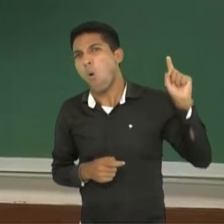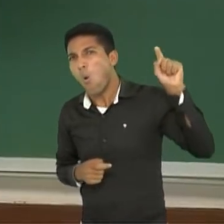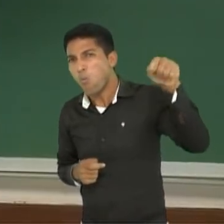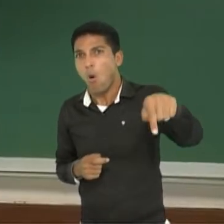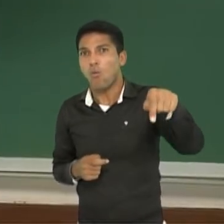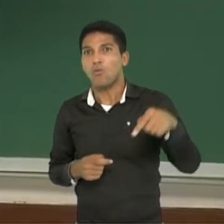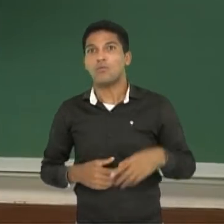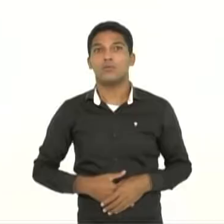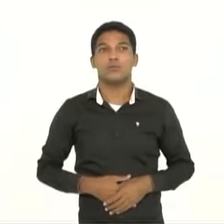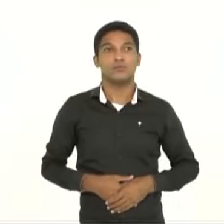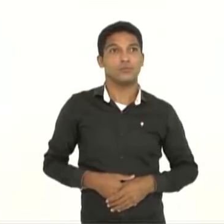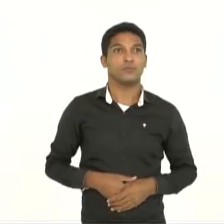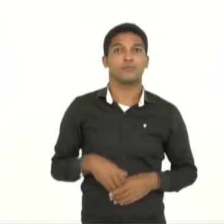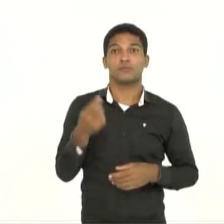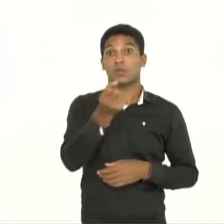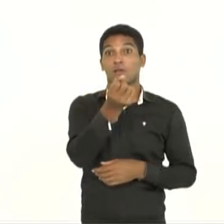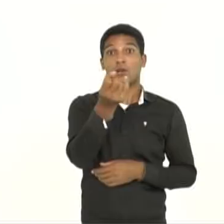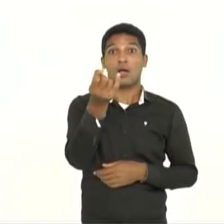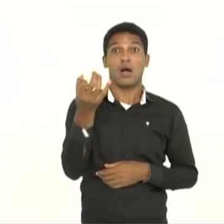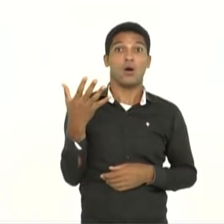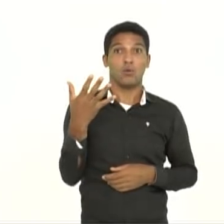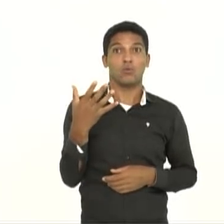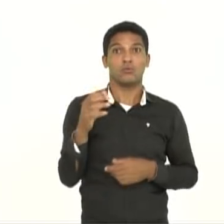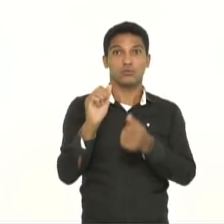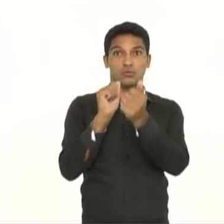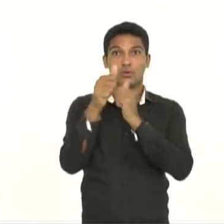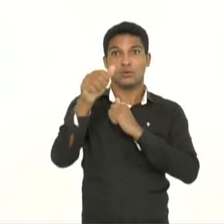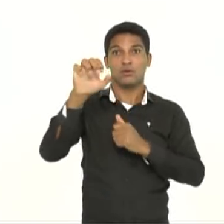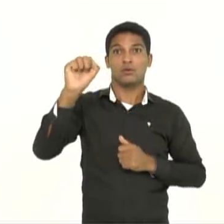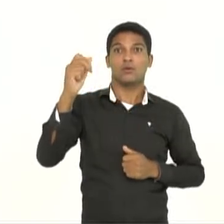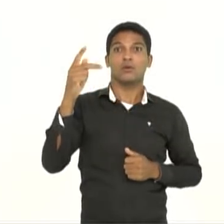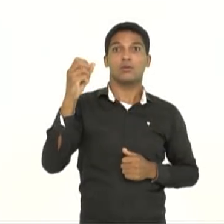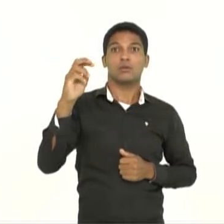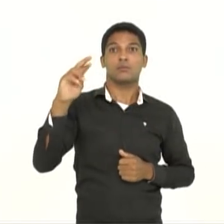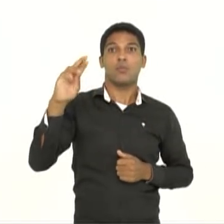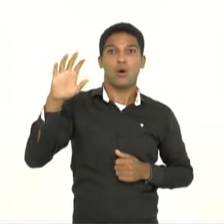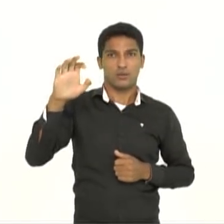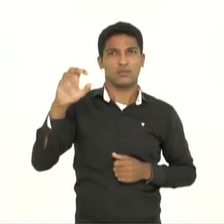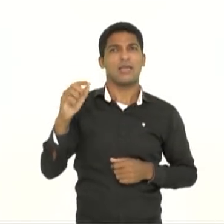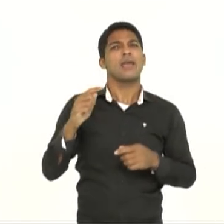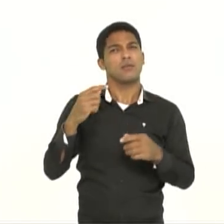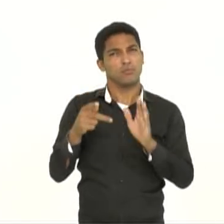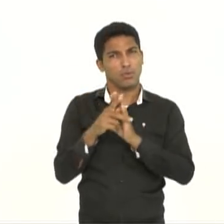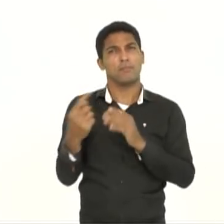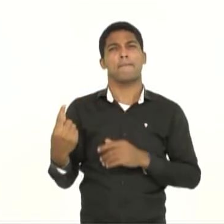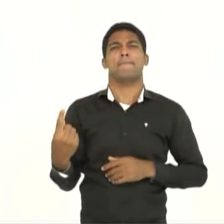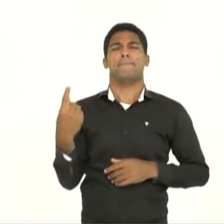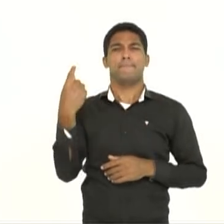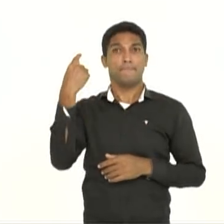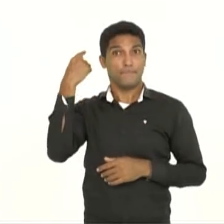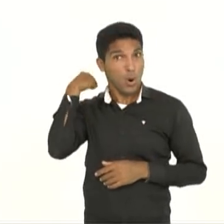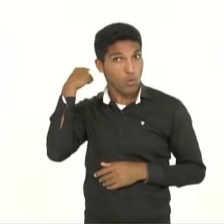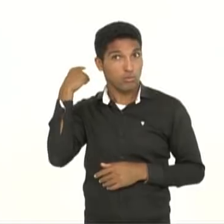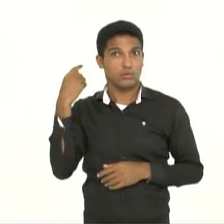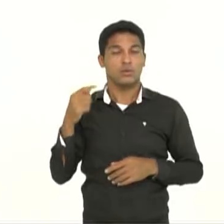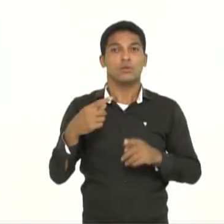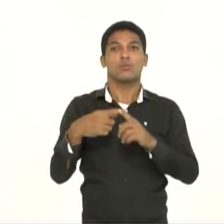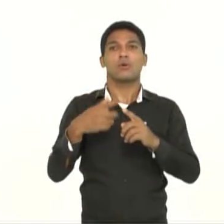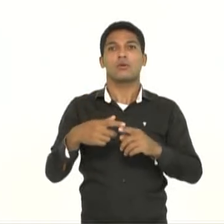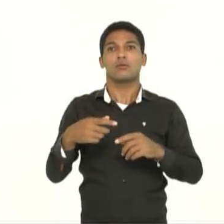Alguns desses esportes são tão antigos quanto a humanidade e reproduzem atividades naturais do ser humano